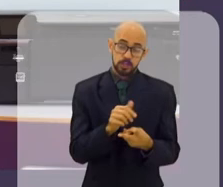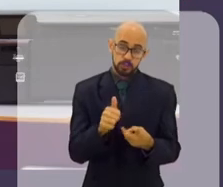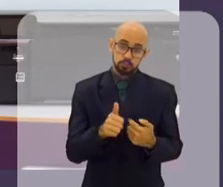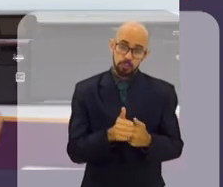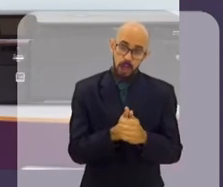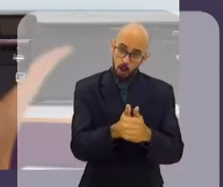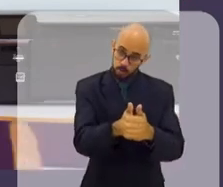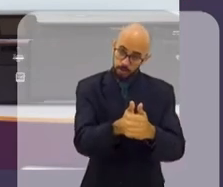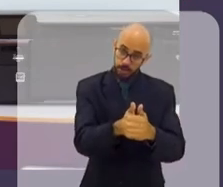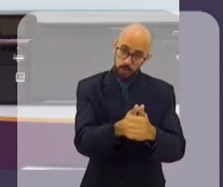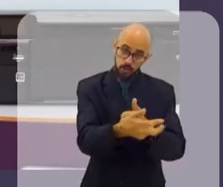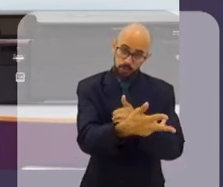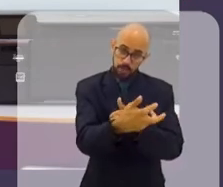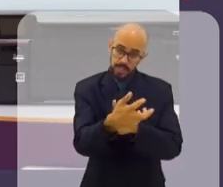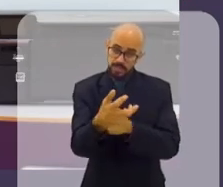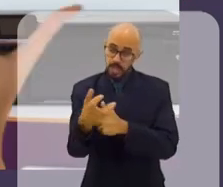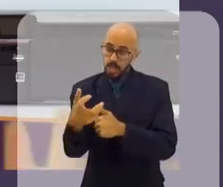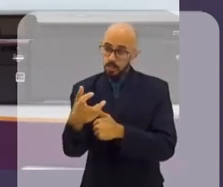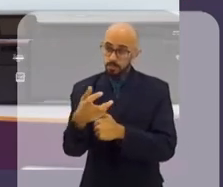acompanhar, né, escutar,